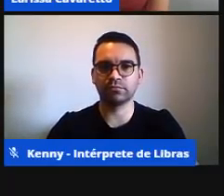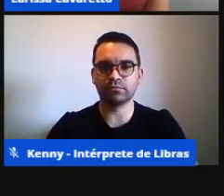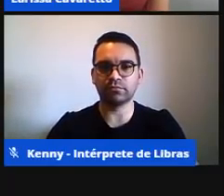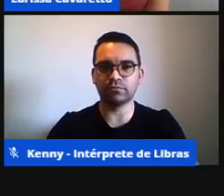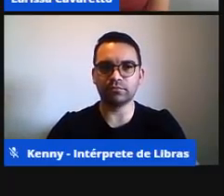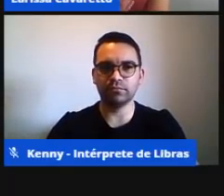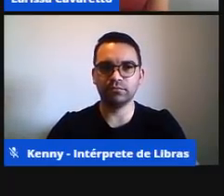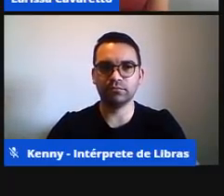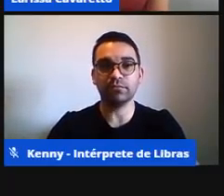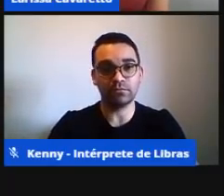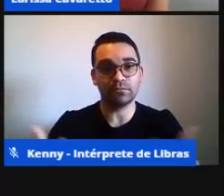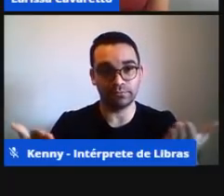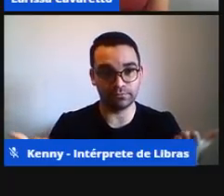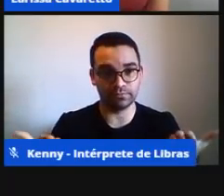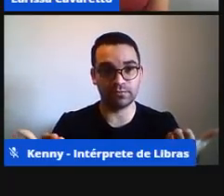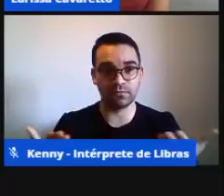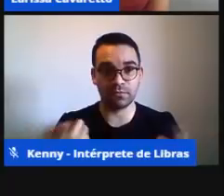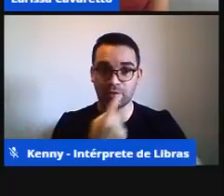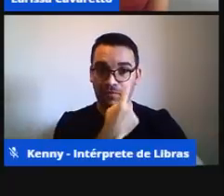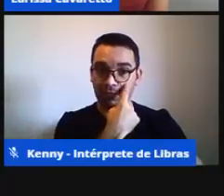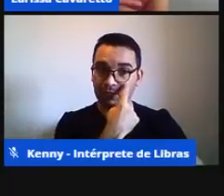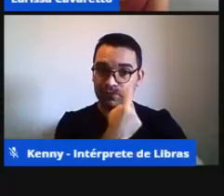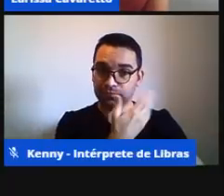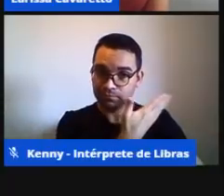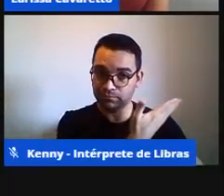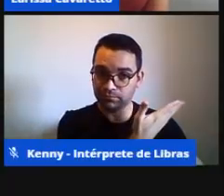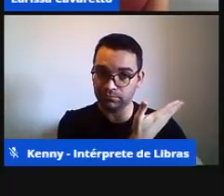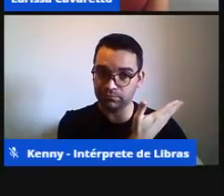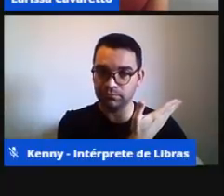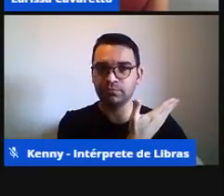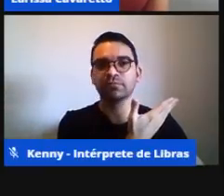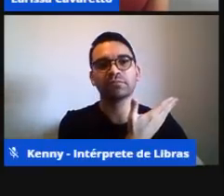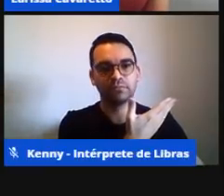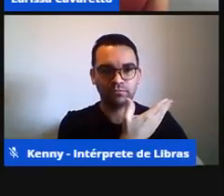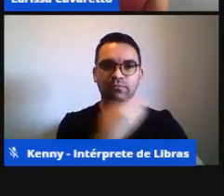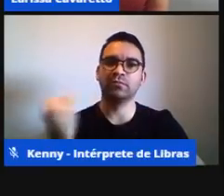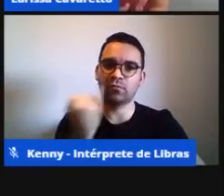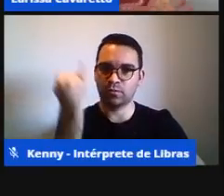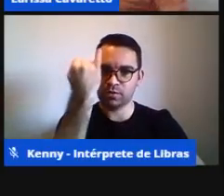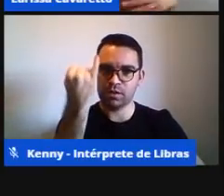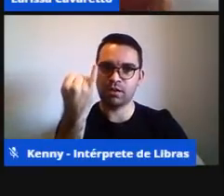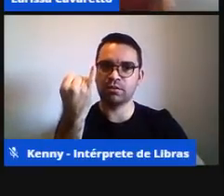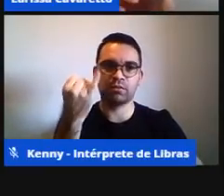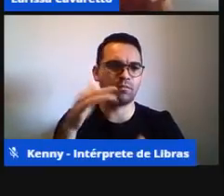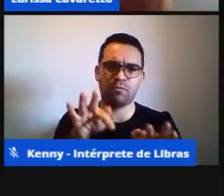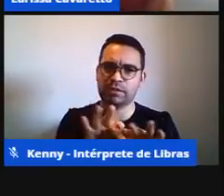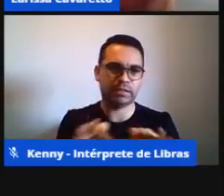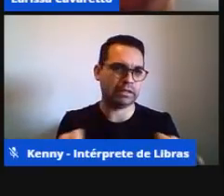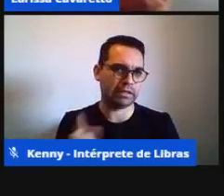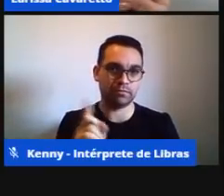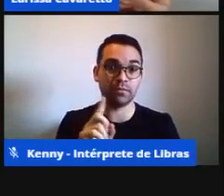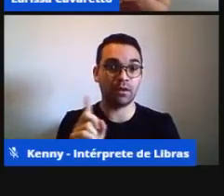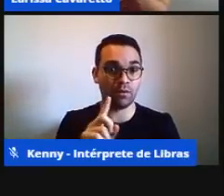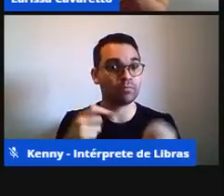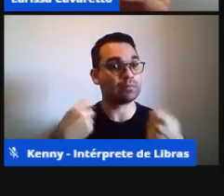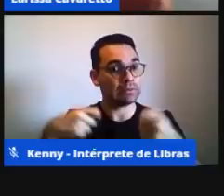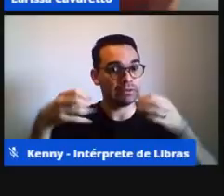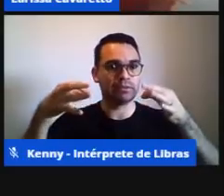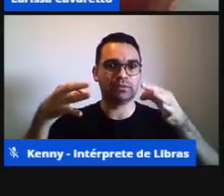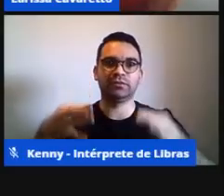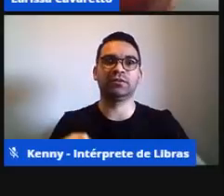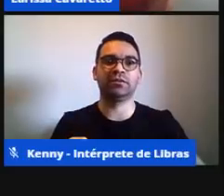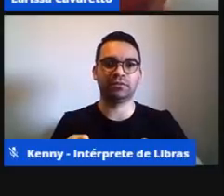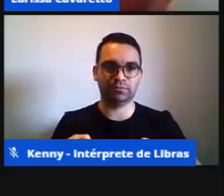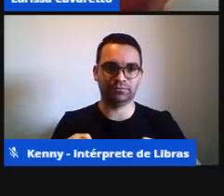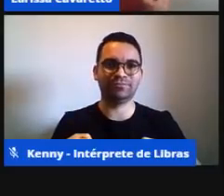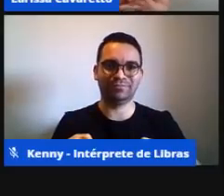Bom, então vocês viram que a higienização de mãos não é um procedimento tão simples, tá, gente? Não é só ir ali. Eu até falo que